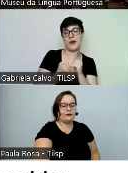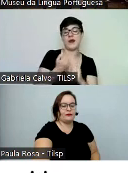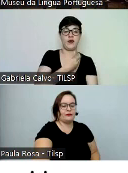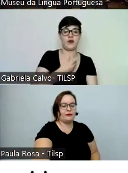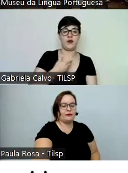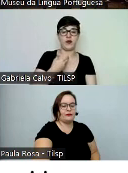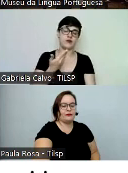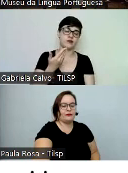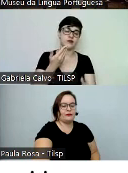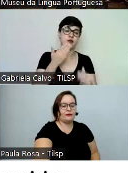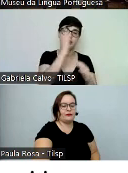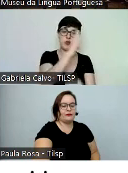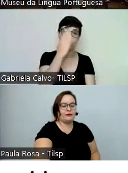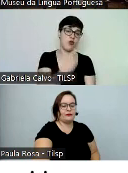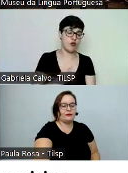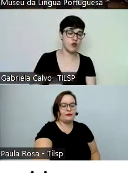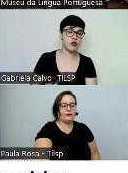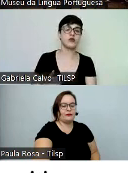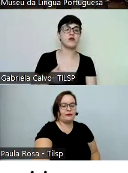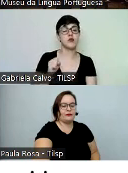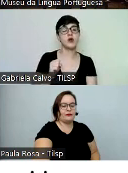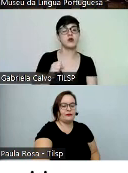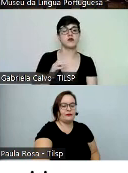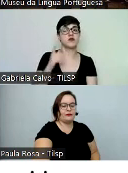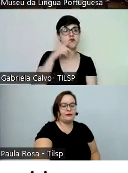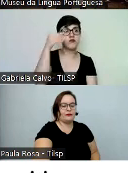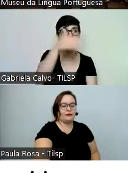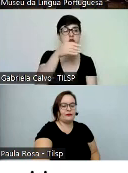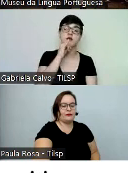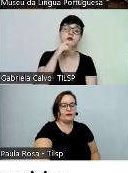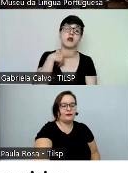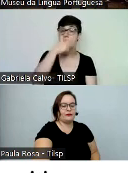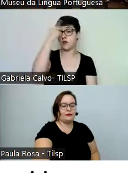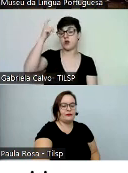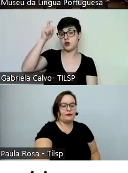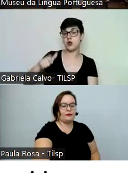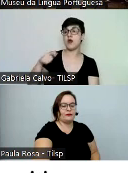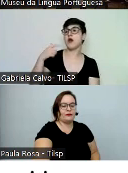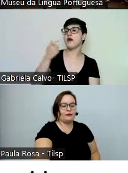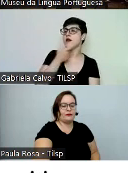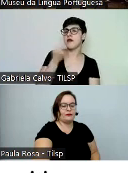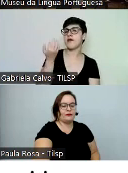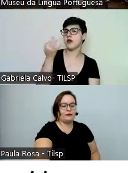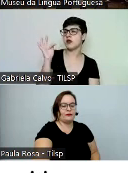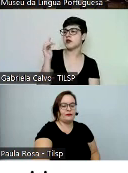pode alcançar pessoas por exemplo e talvez tenha um inglês ou francês como segunda língua Mas elas